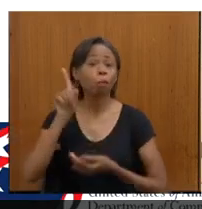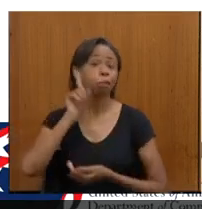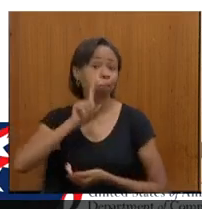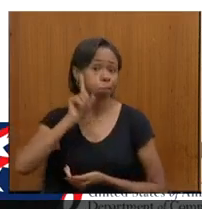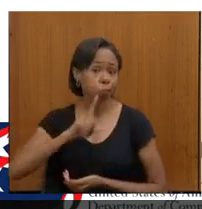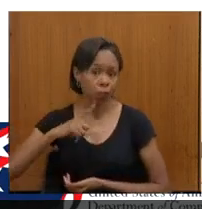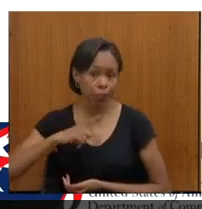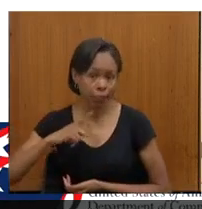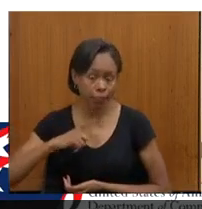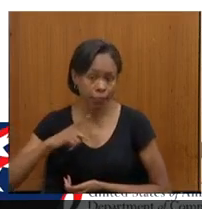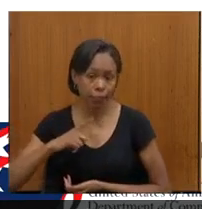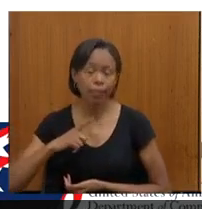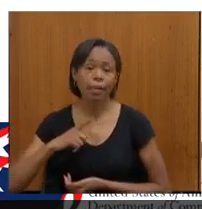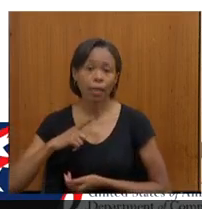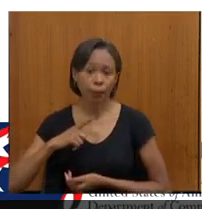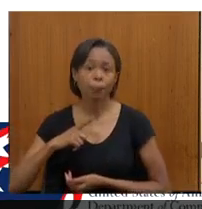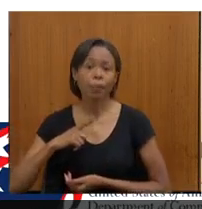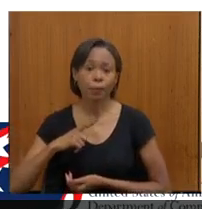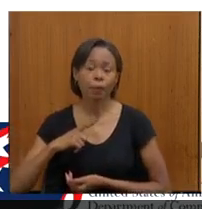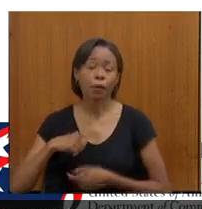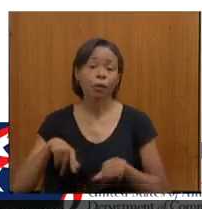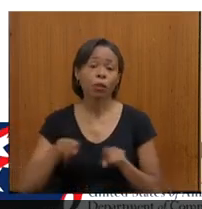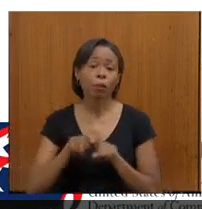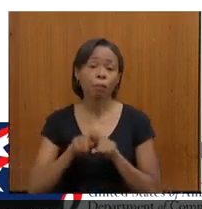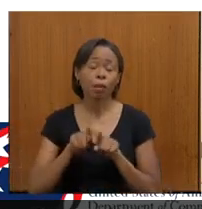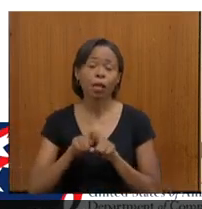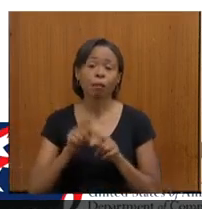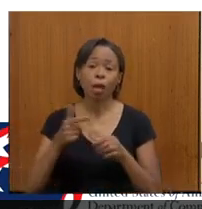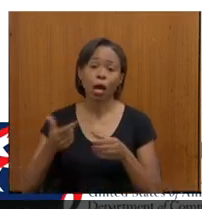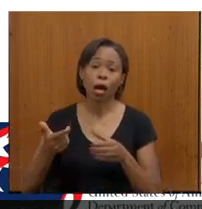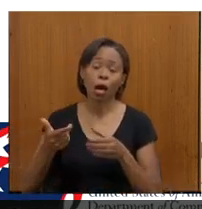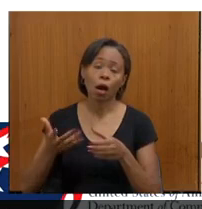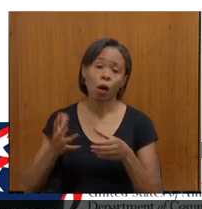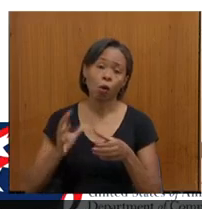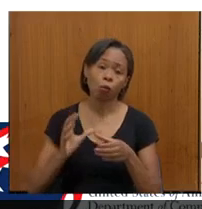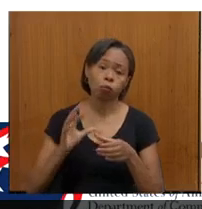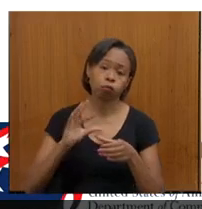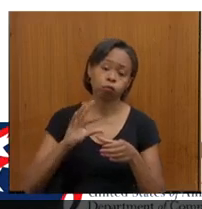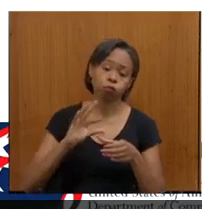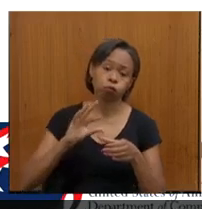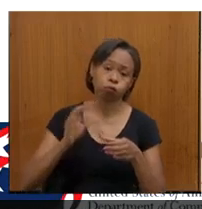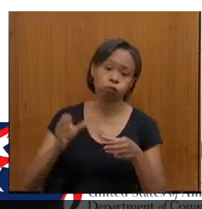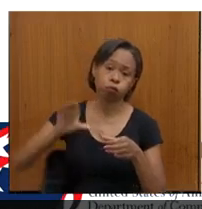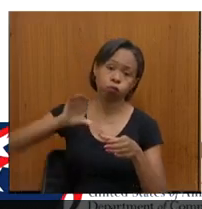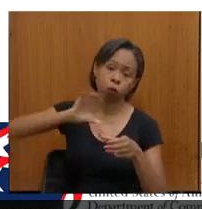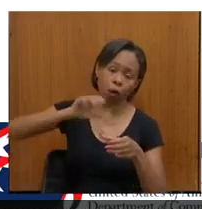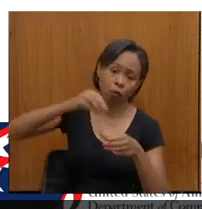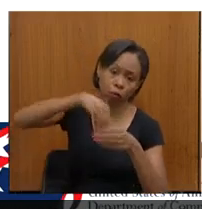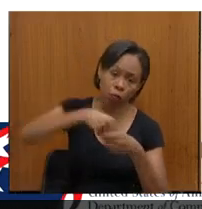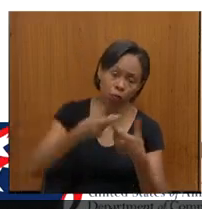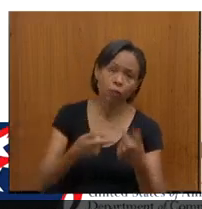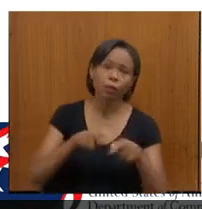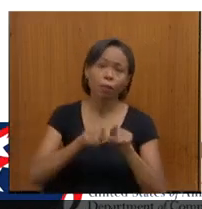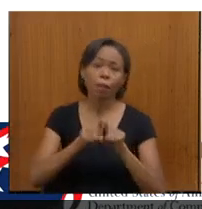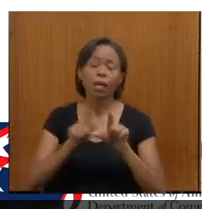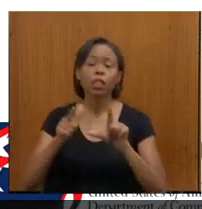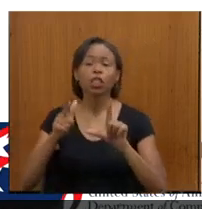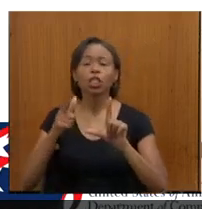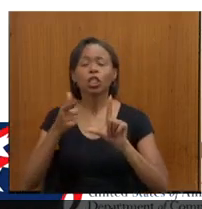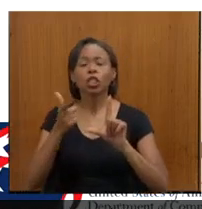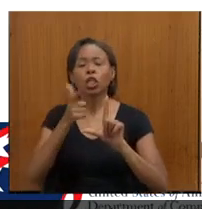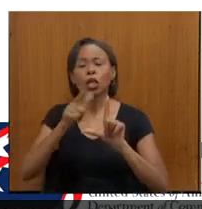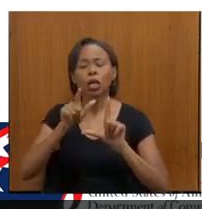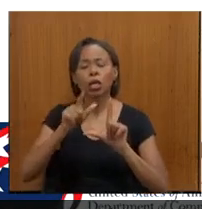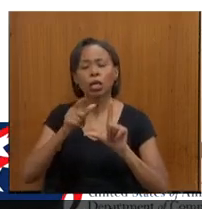Unidos e até com posso entrar para gravar sentimento então parte também de transporte de logística mais